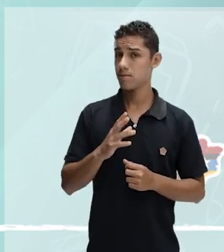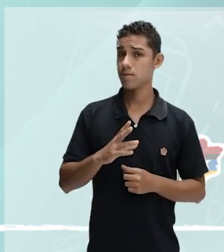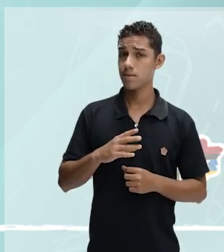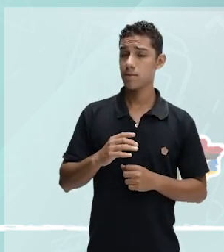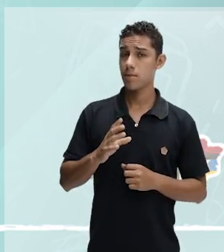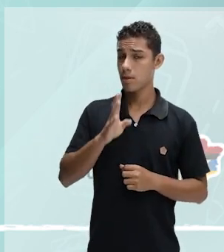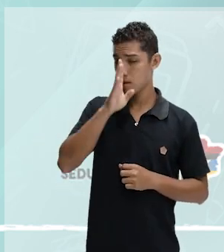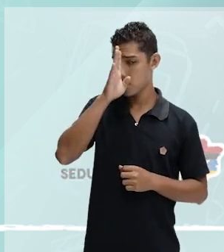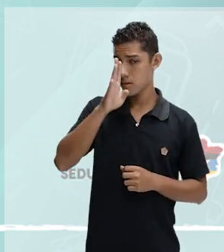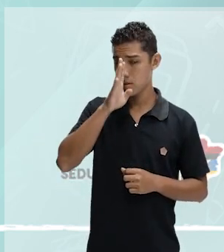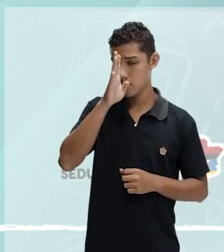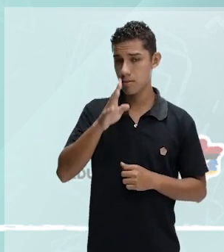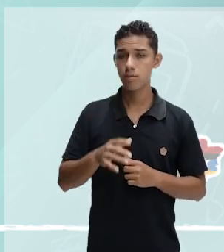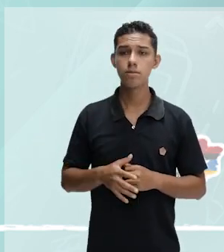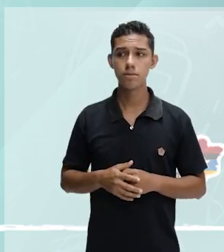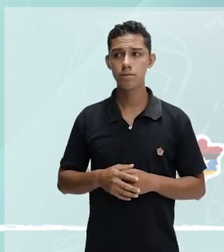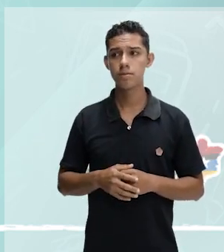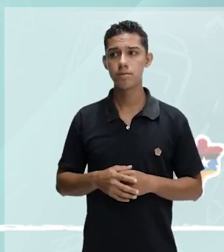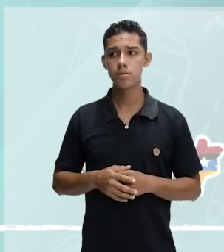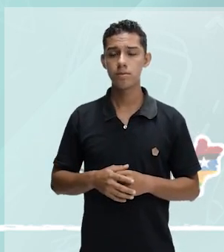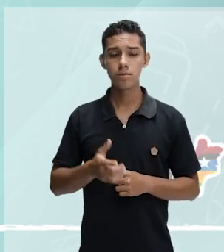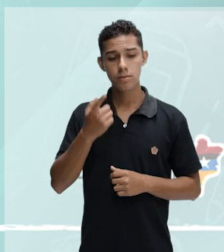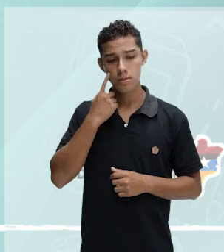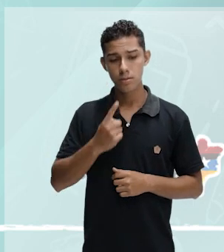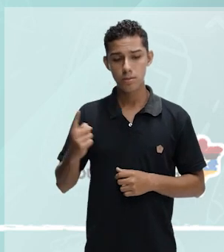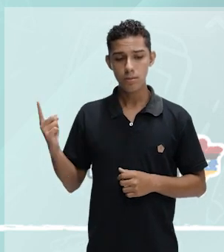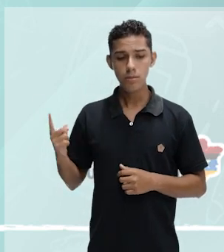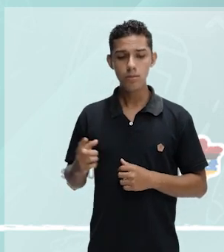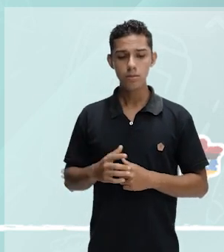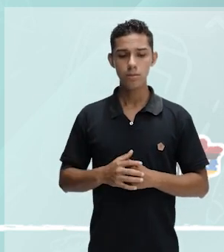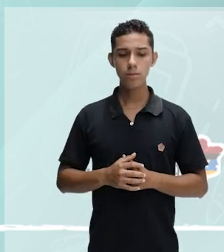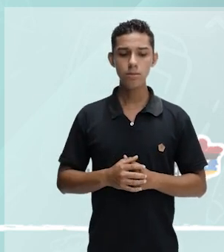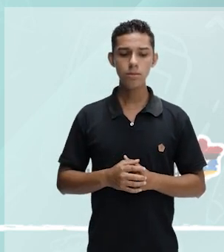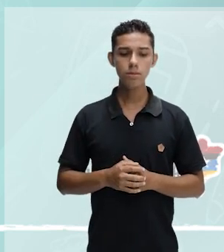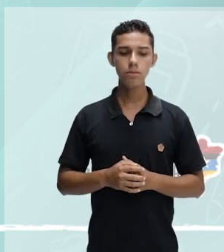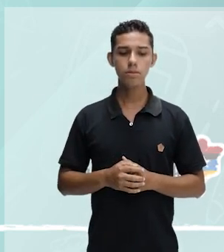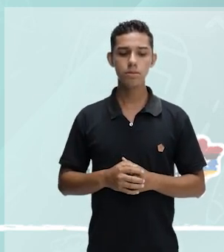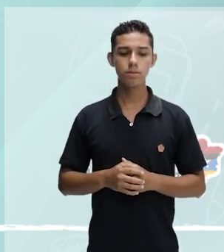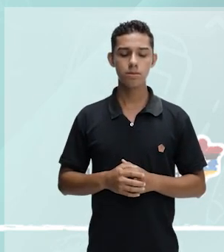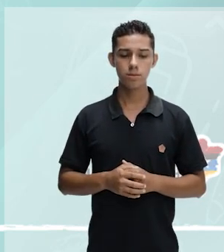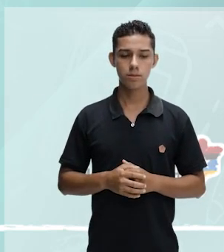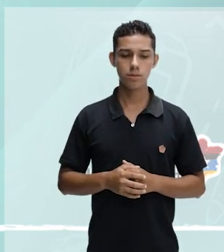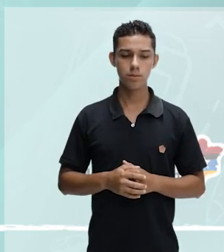graus é considerada excessiva. Está aqui, ó, uma coluna com uma hipercifose.